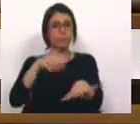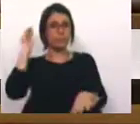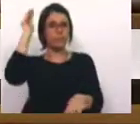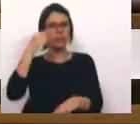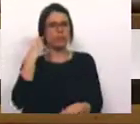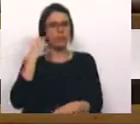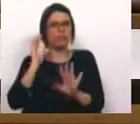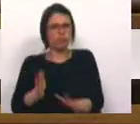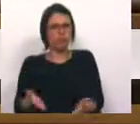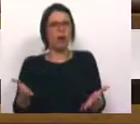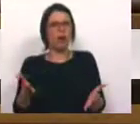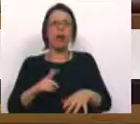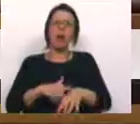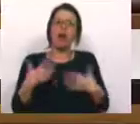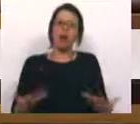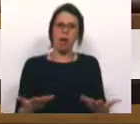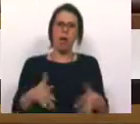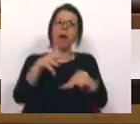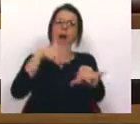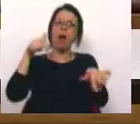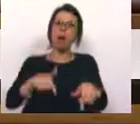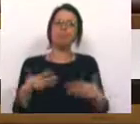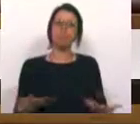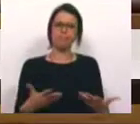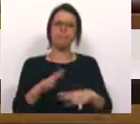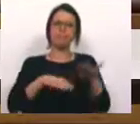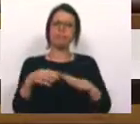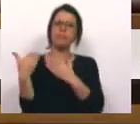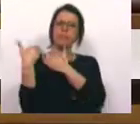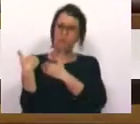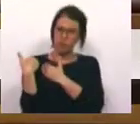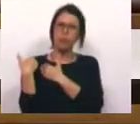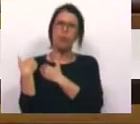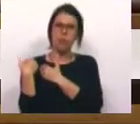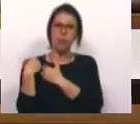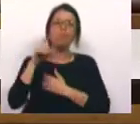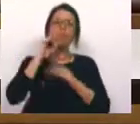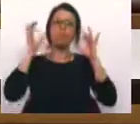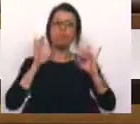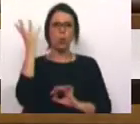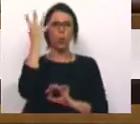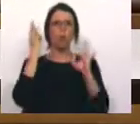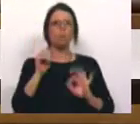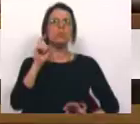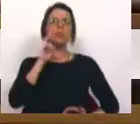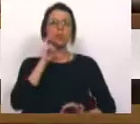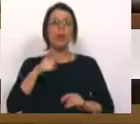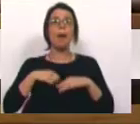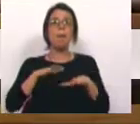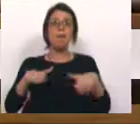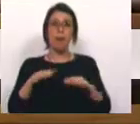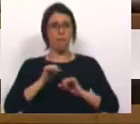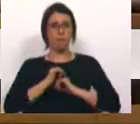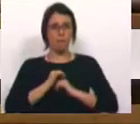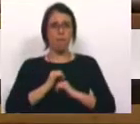Assembleia da República. É tempo de este Parlamento agir com a responsabilidade para garantir uma cultura de segurança nas nossas